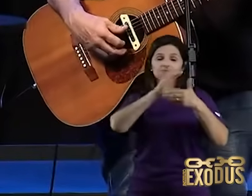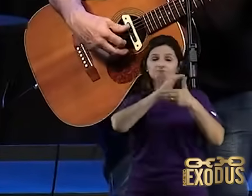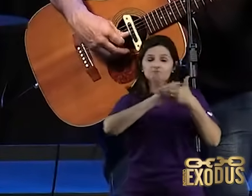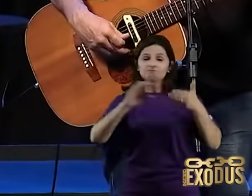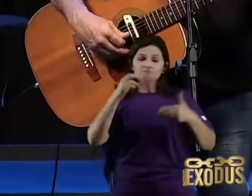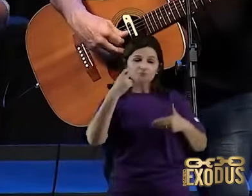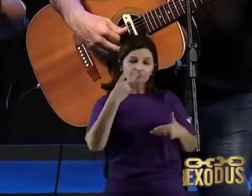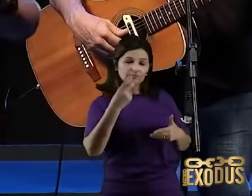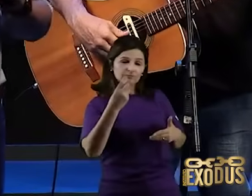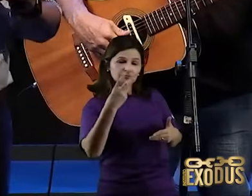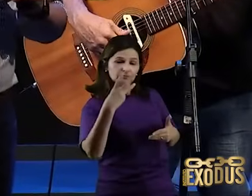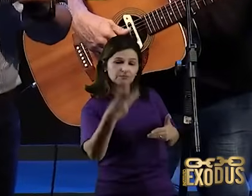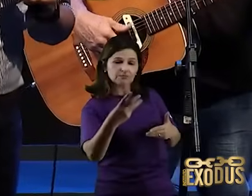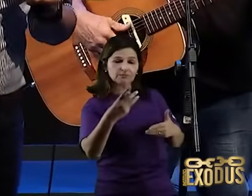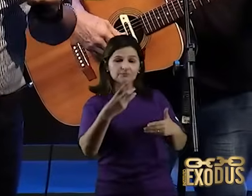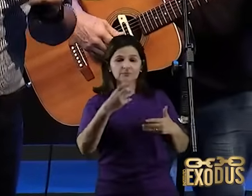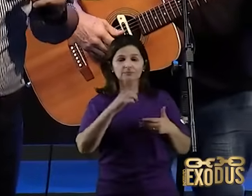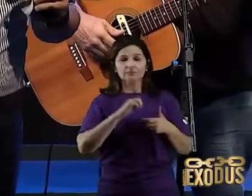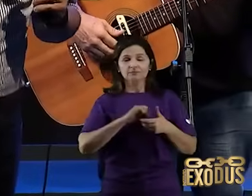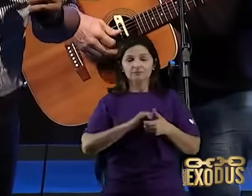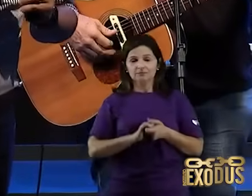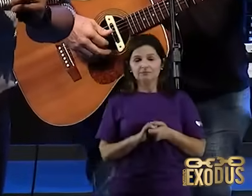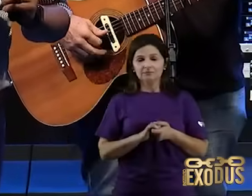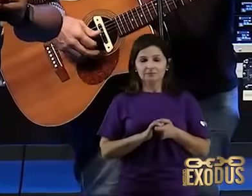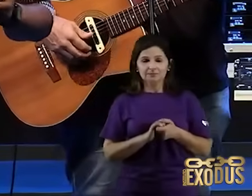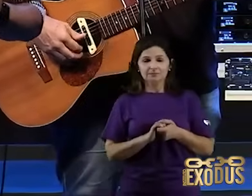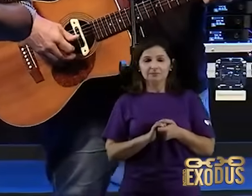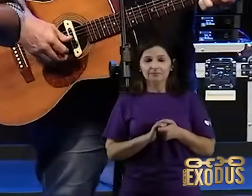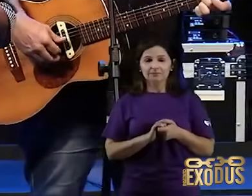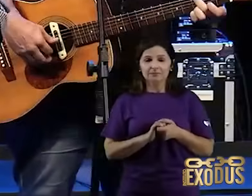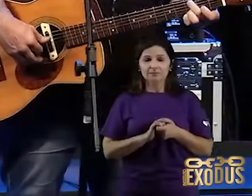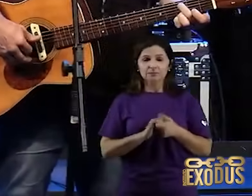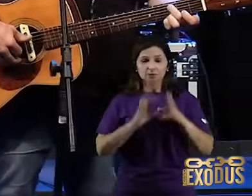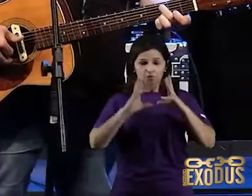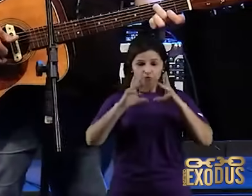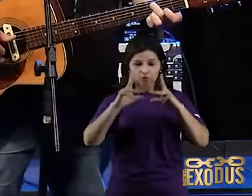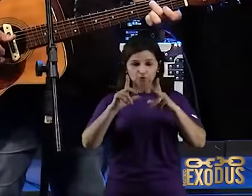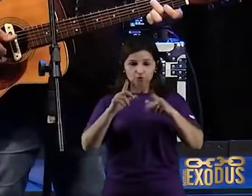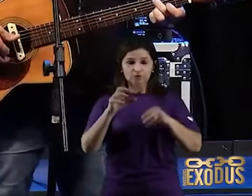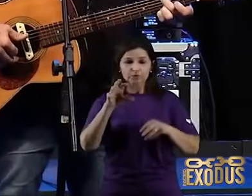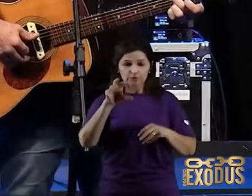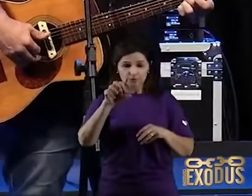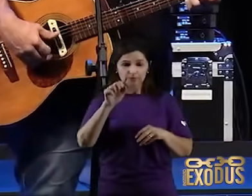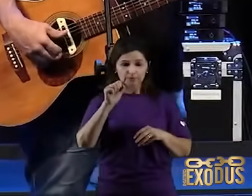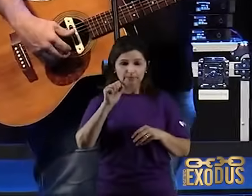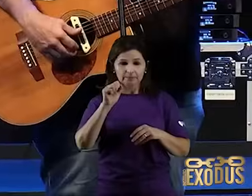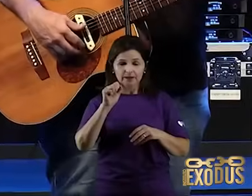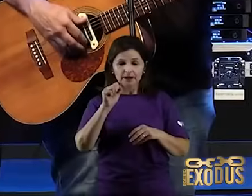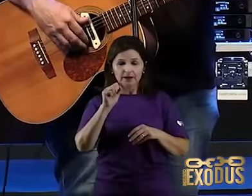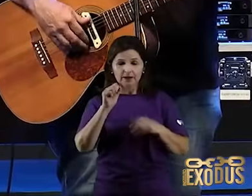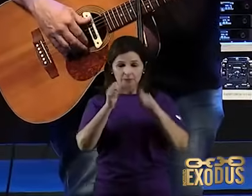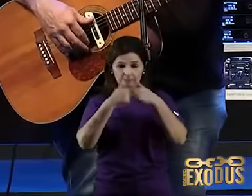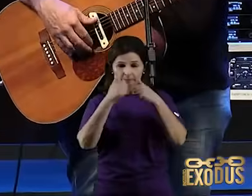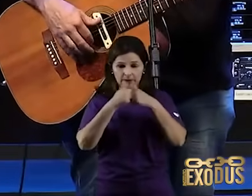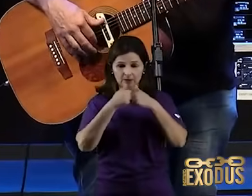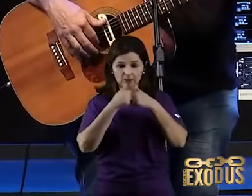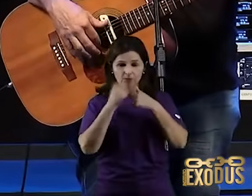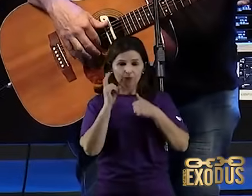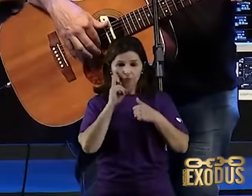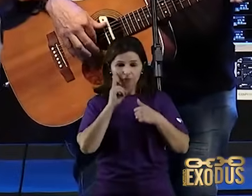23 todos estão com cálice e com pão todos estão senta só um minutinho para eu dar uma